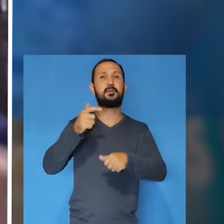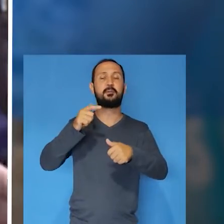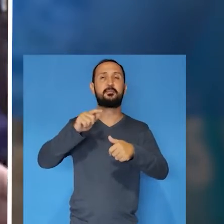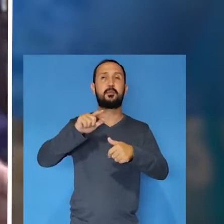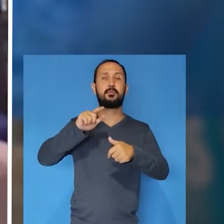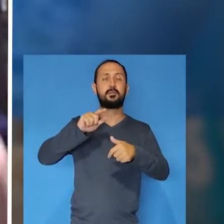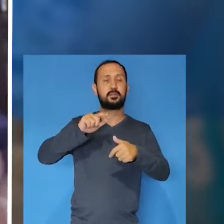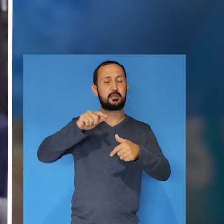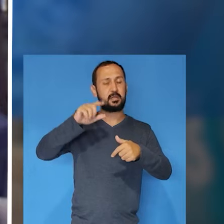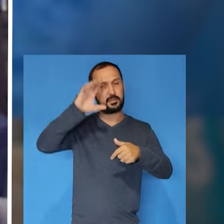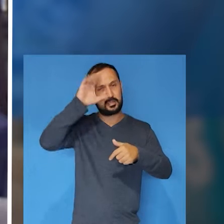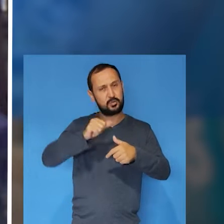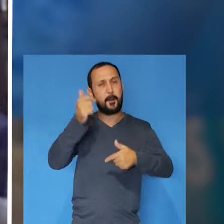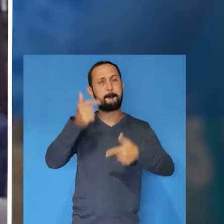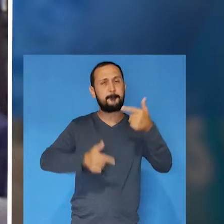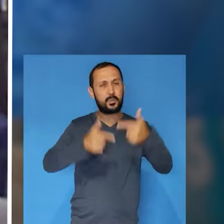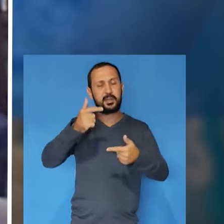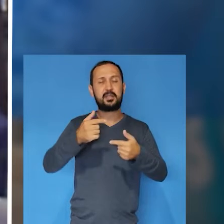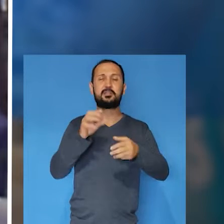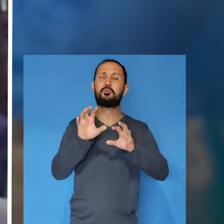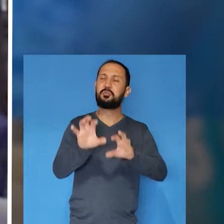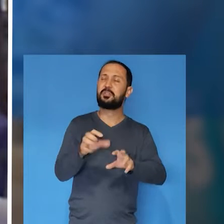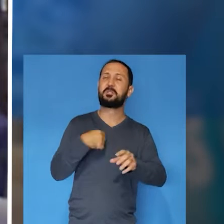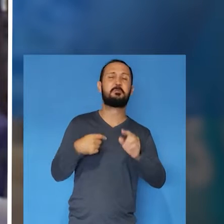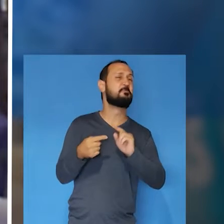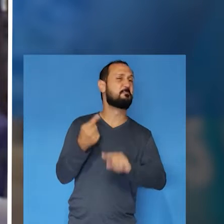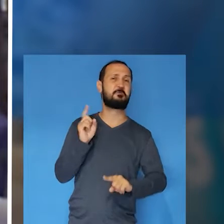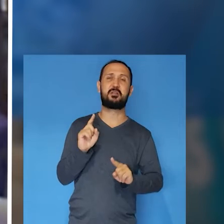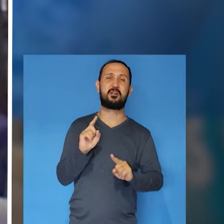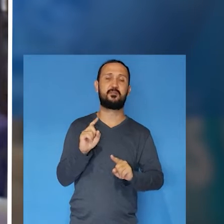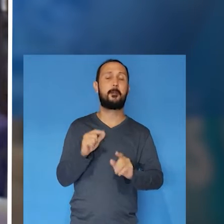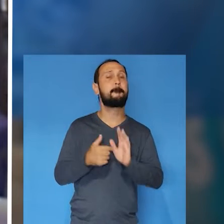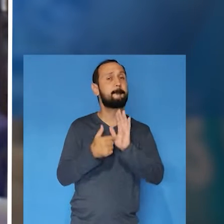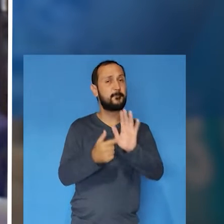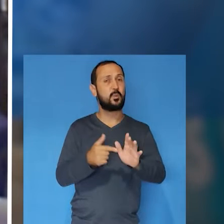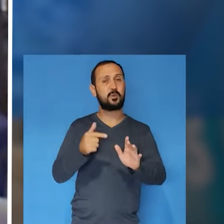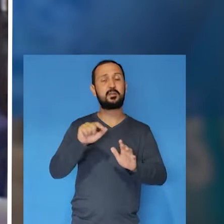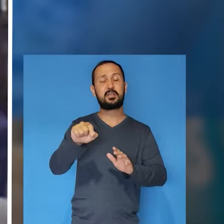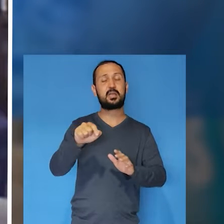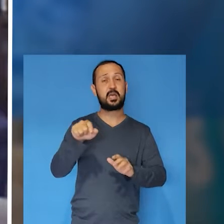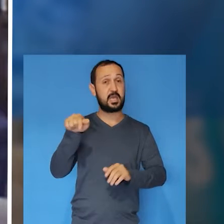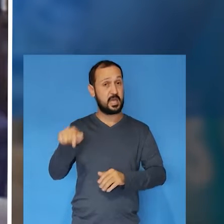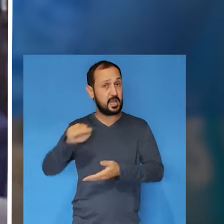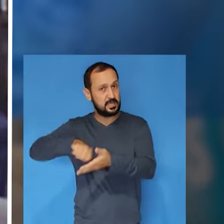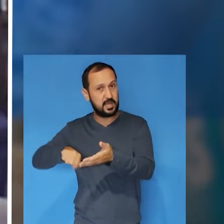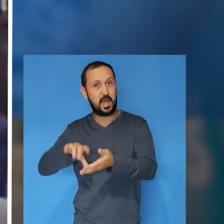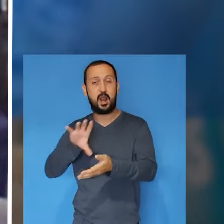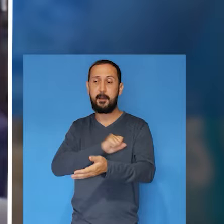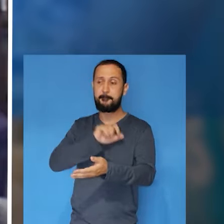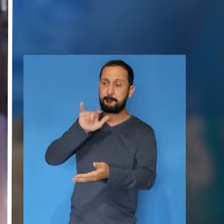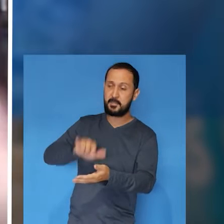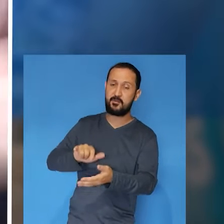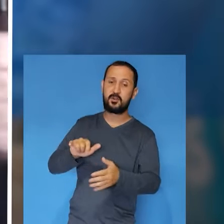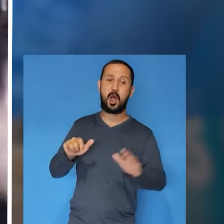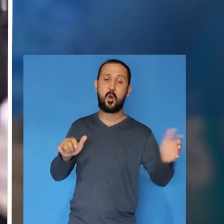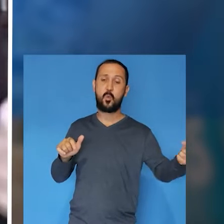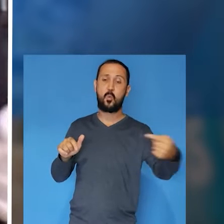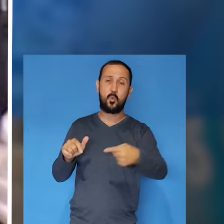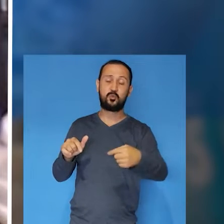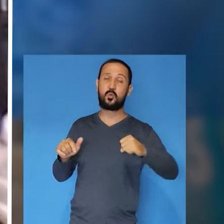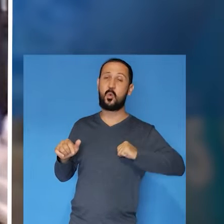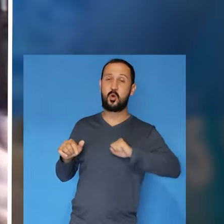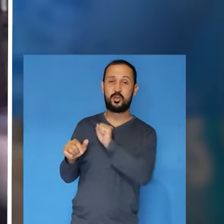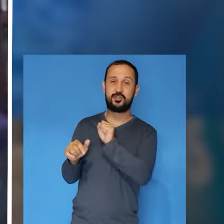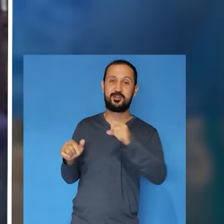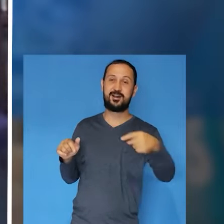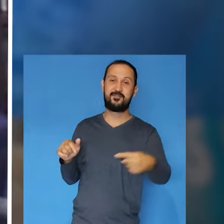decisões políticas desse Segundo Império, entre outras questões que farão José de Alencar ser amado por uns e odiado por